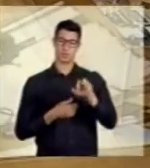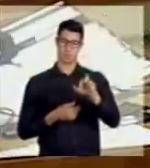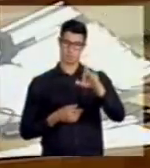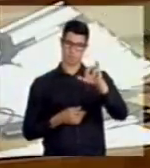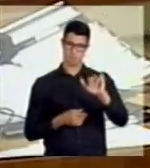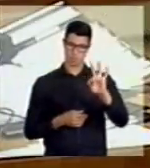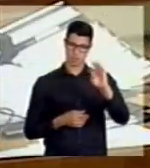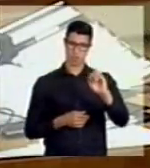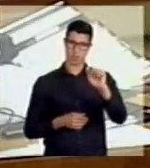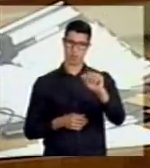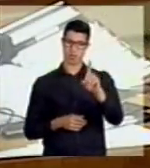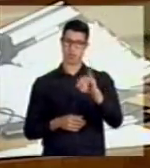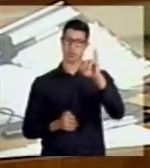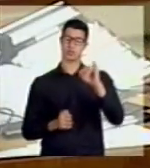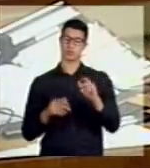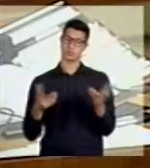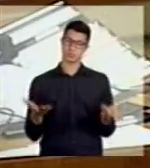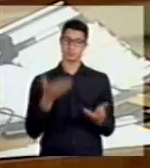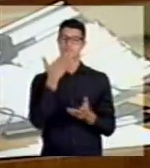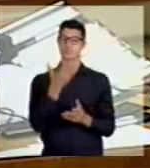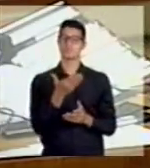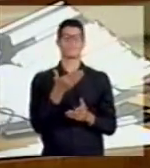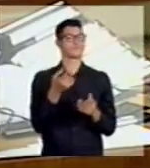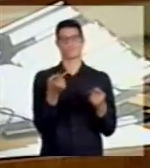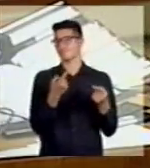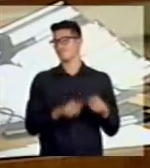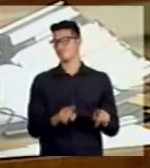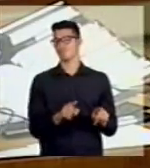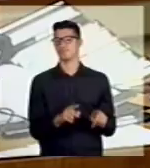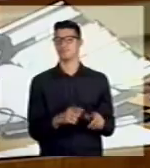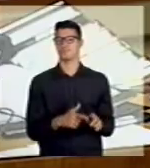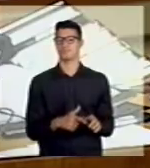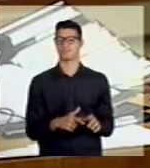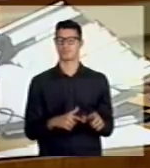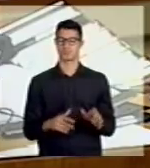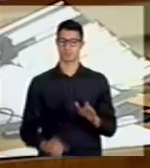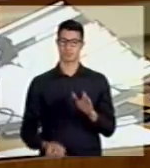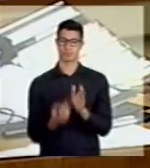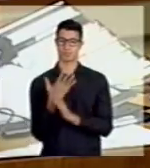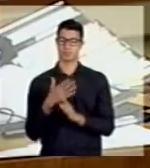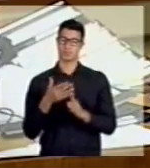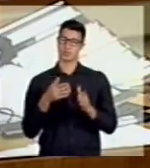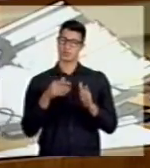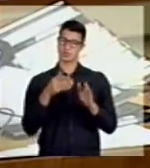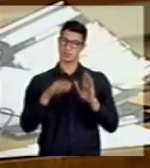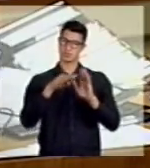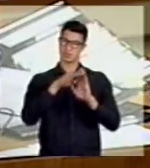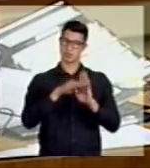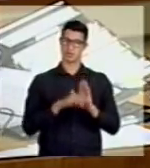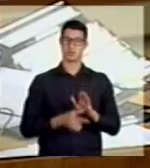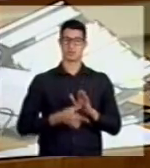ADI, manifesto-me, porém, de forma contrária ao estabelecimento de requisitos